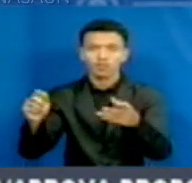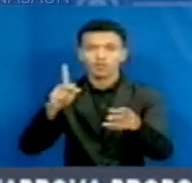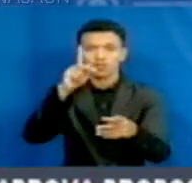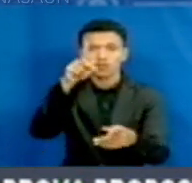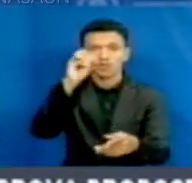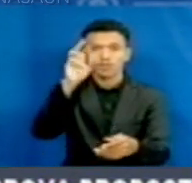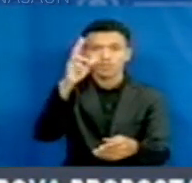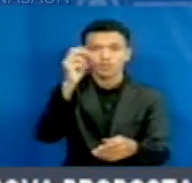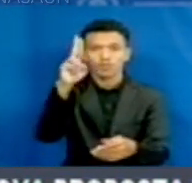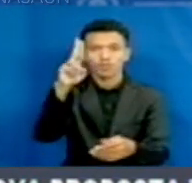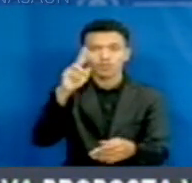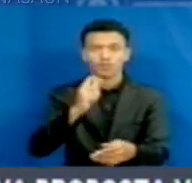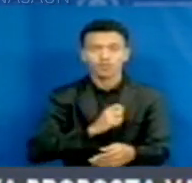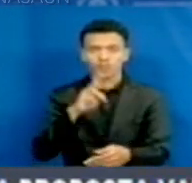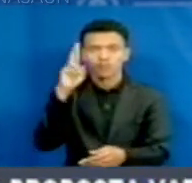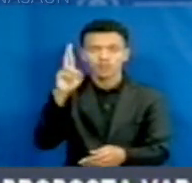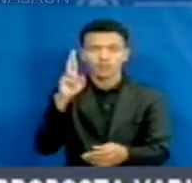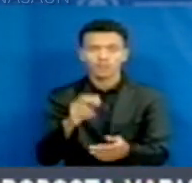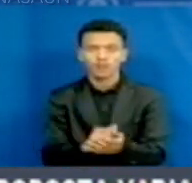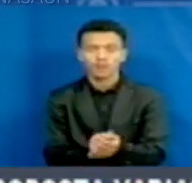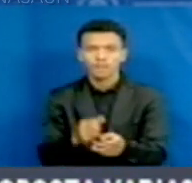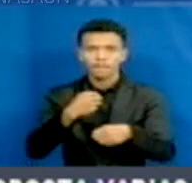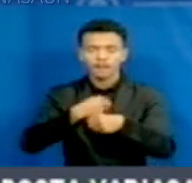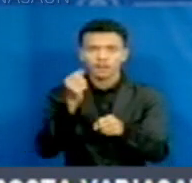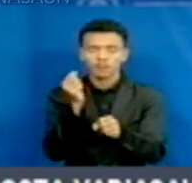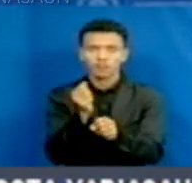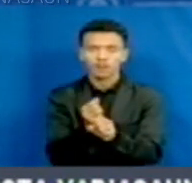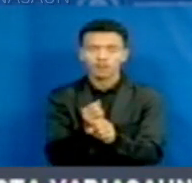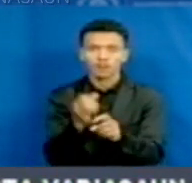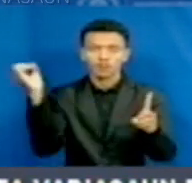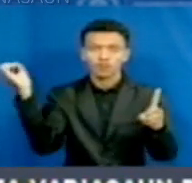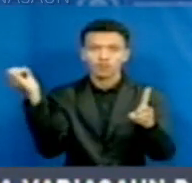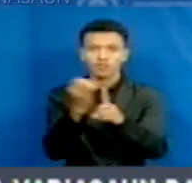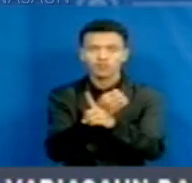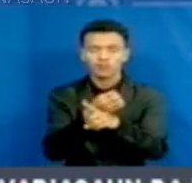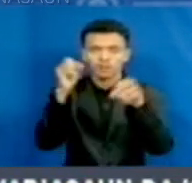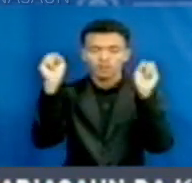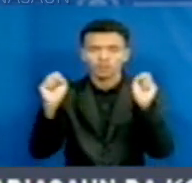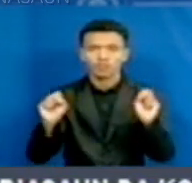Baiatíbar, Nian. E também para o objetivo saída. Objetivo é tu, Bele,